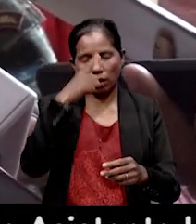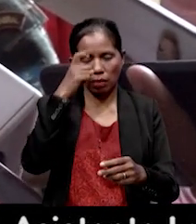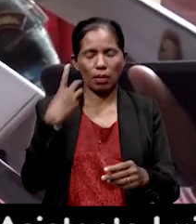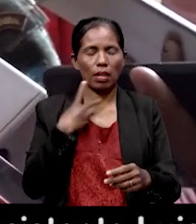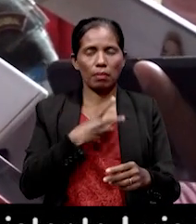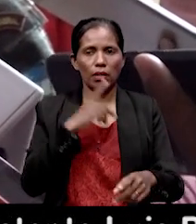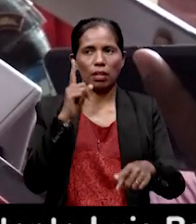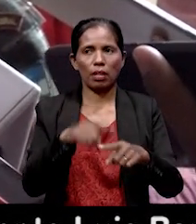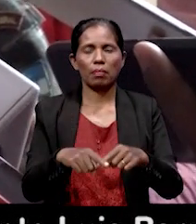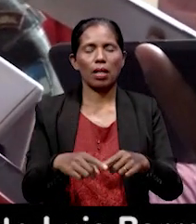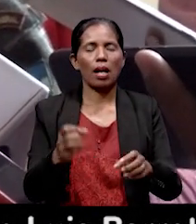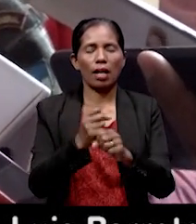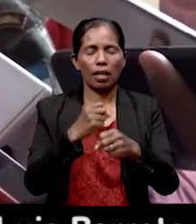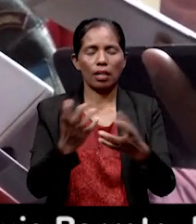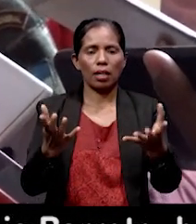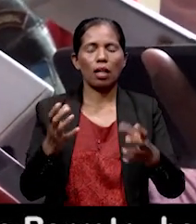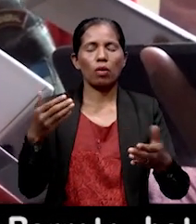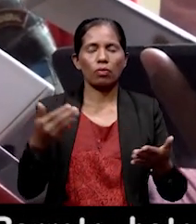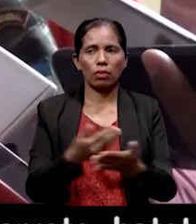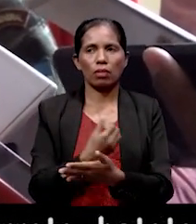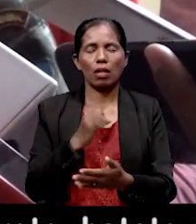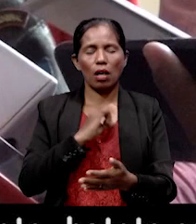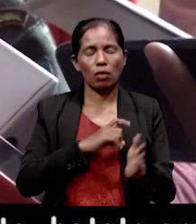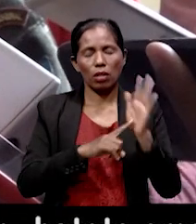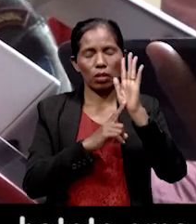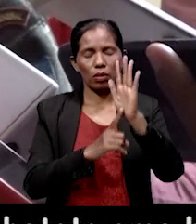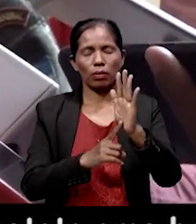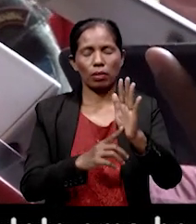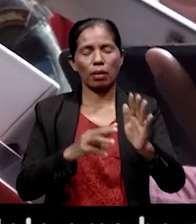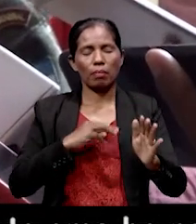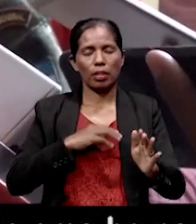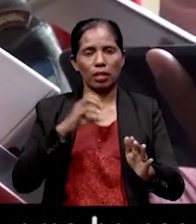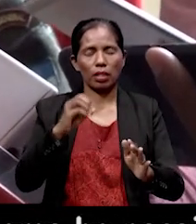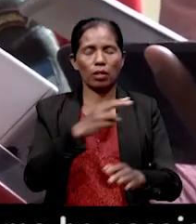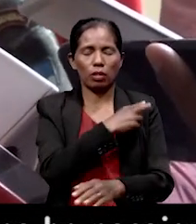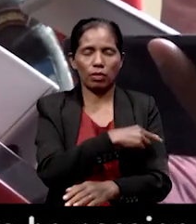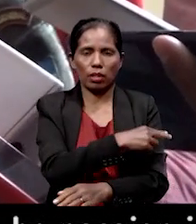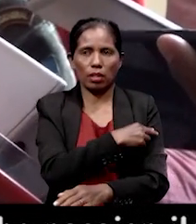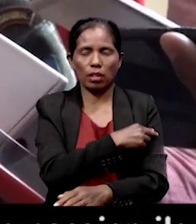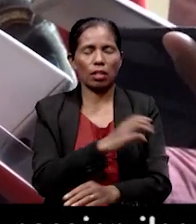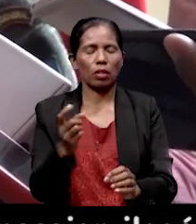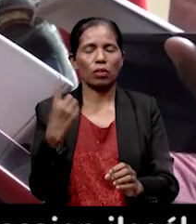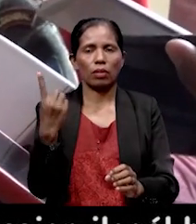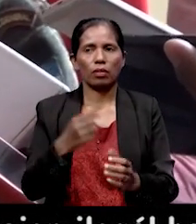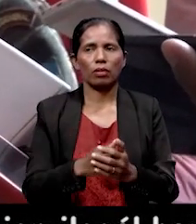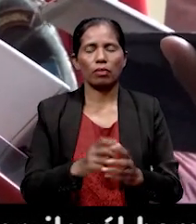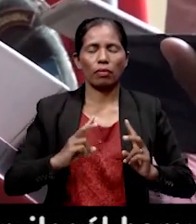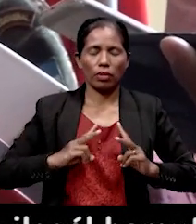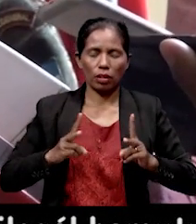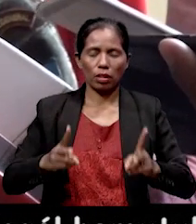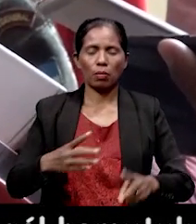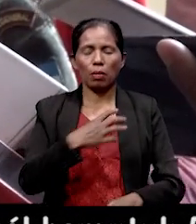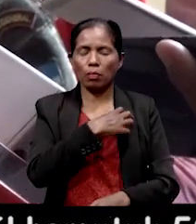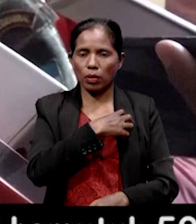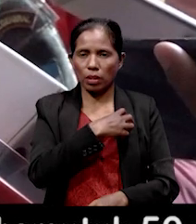mas ami akar halfo. Anda ne ma kau hatudu fali metinaru ane se hospital militar ne pe kala hospital militar dei. Ba veteranos, ba